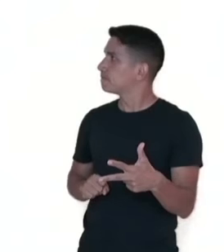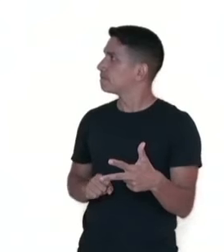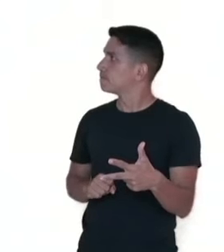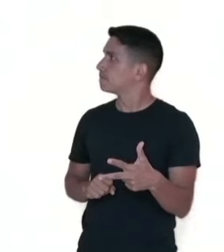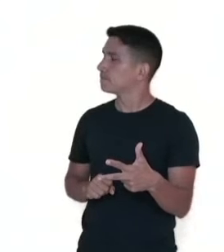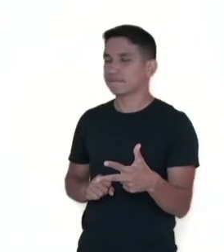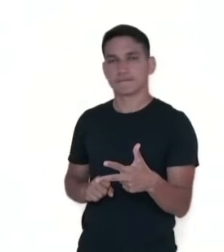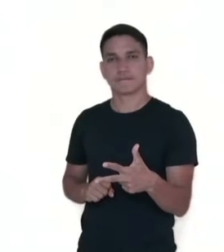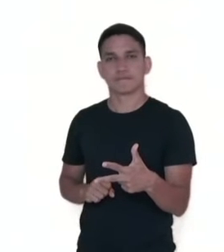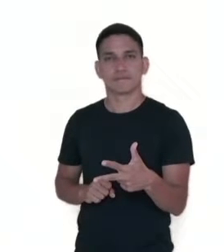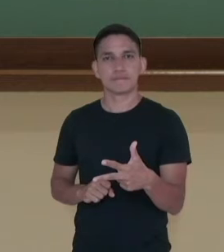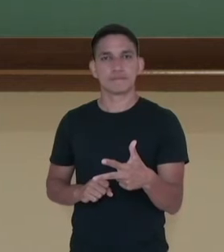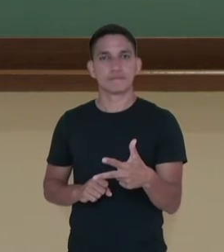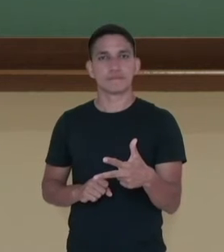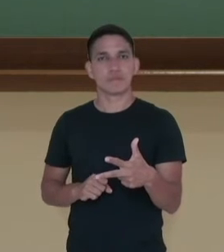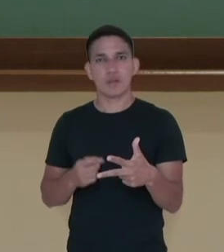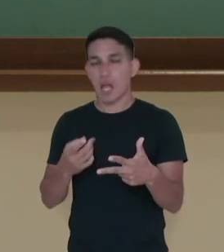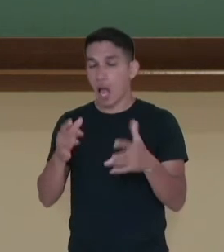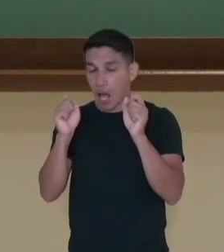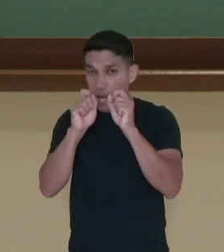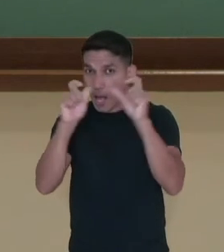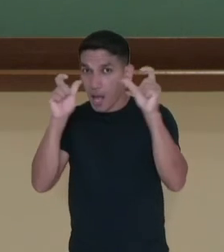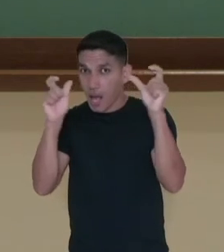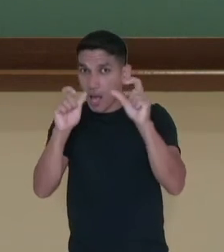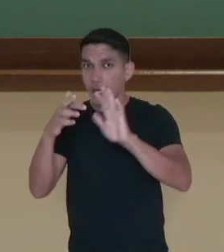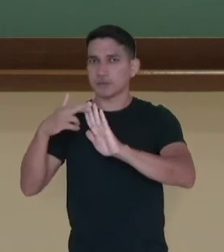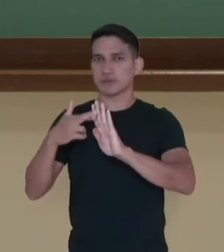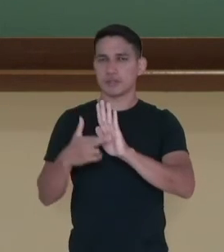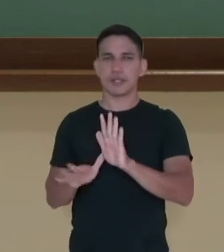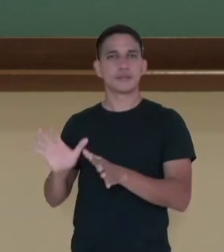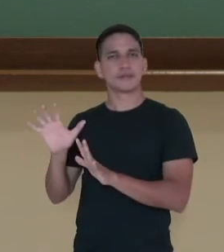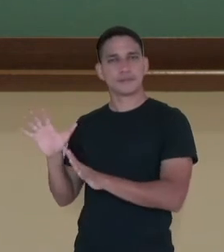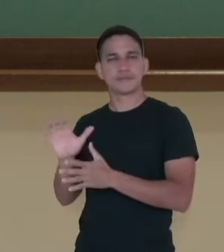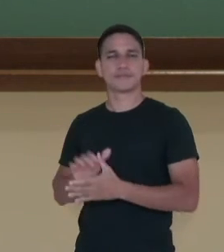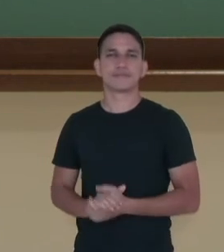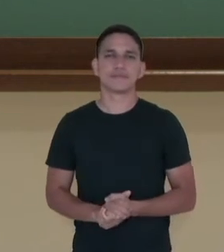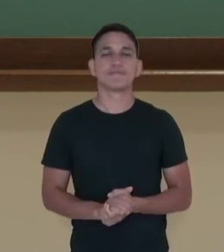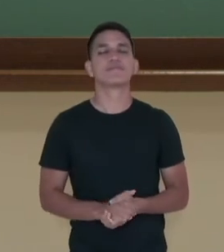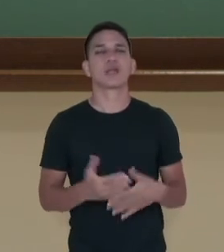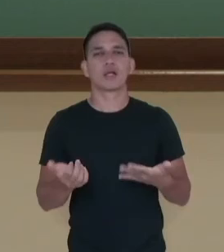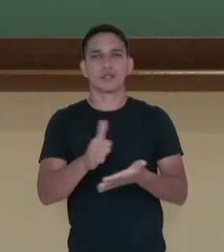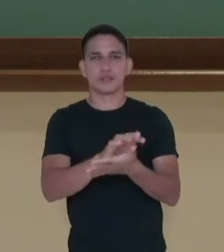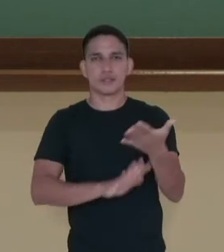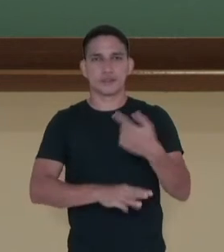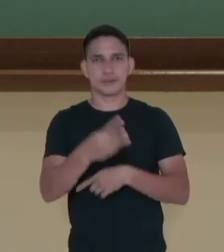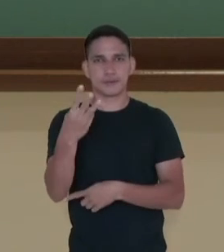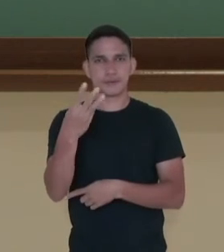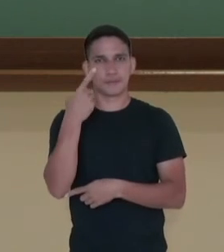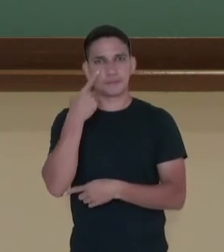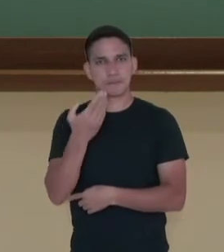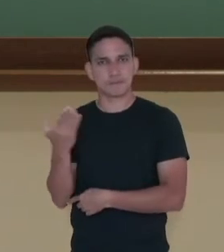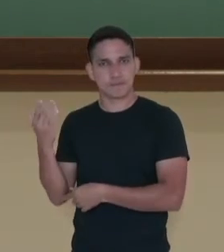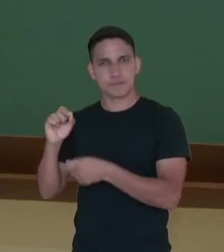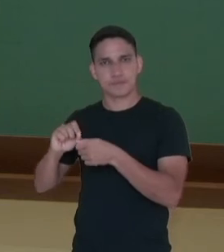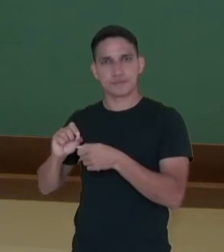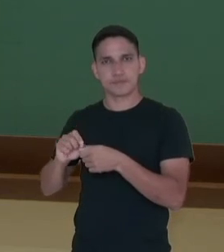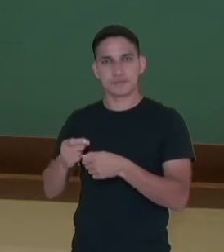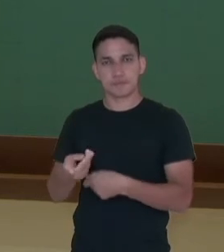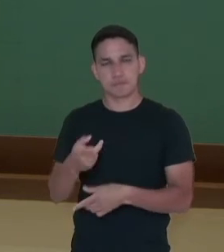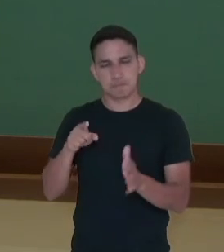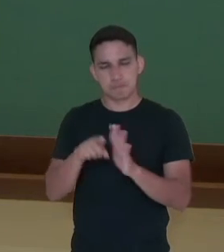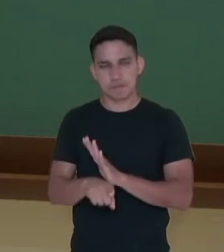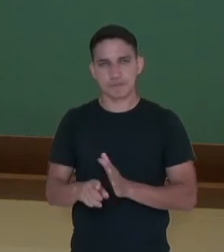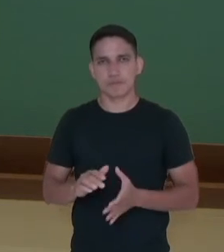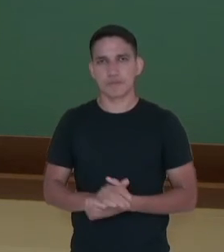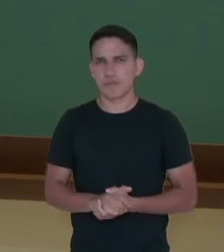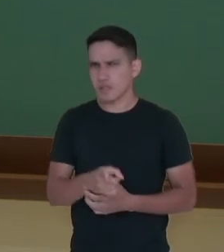dormis. Tá? Atentem-se aí à regra, ok? Vamos para a atividade 3. Tienes uma vida sana?